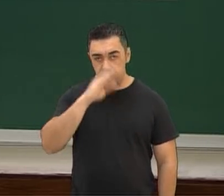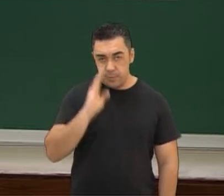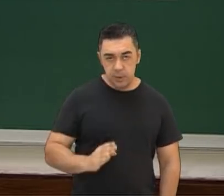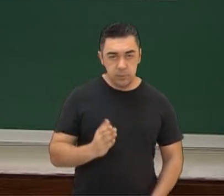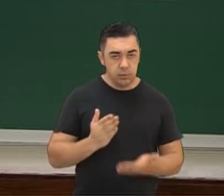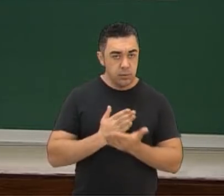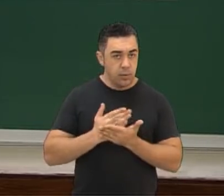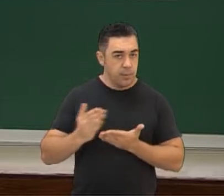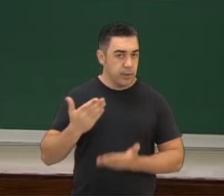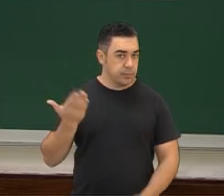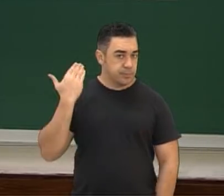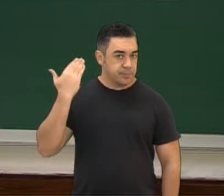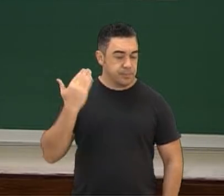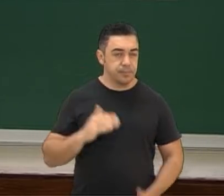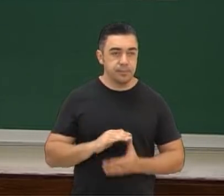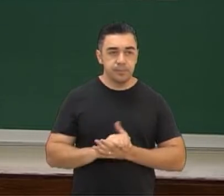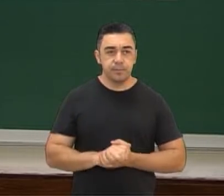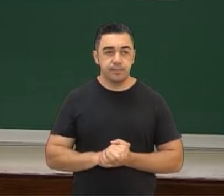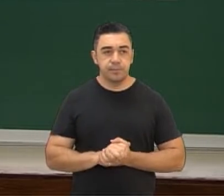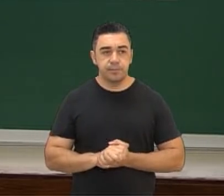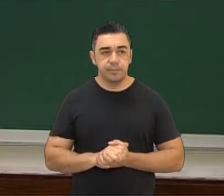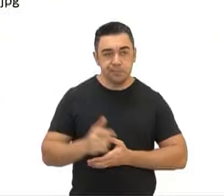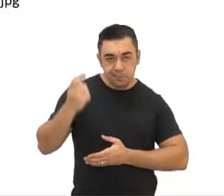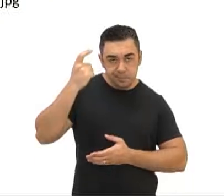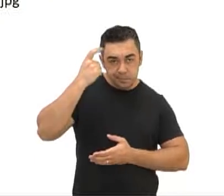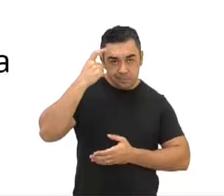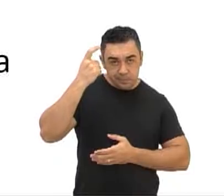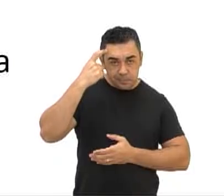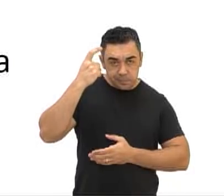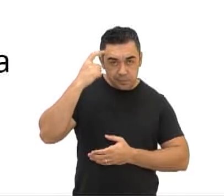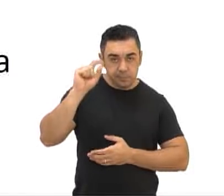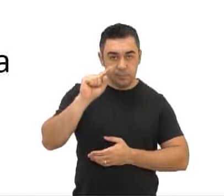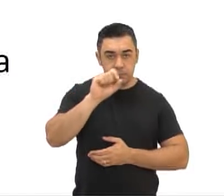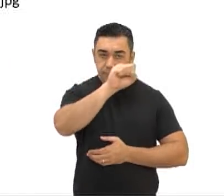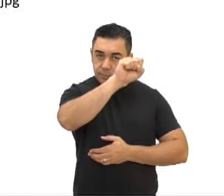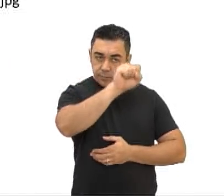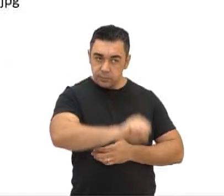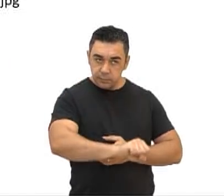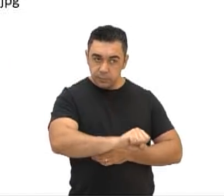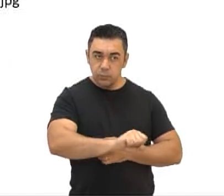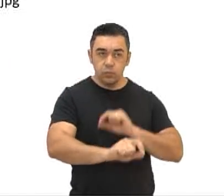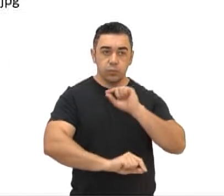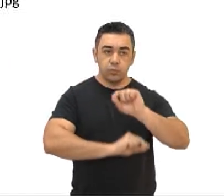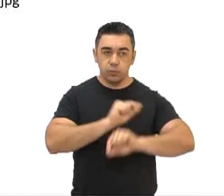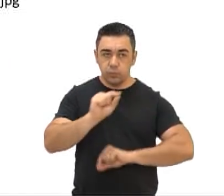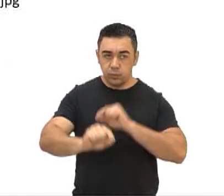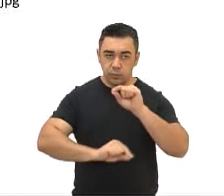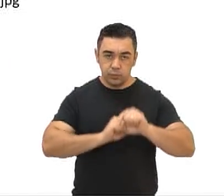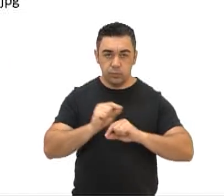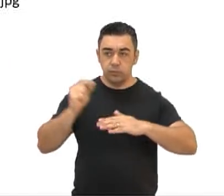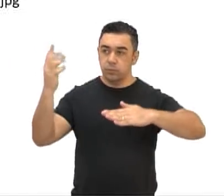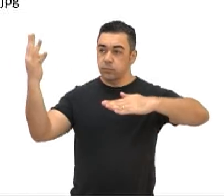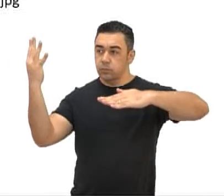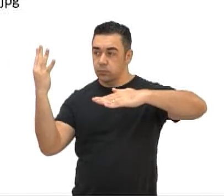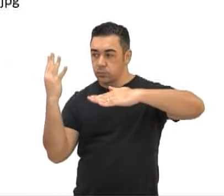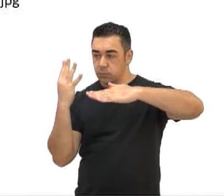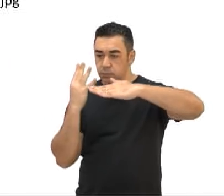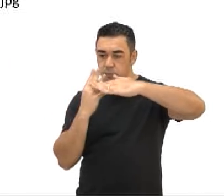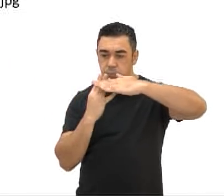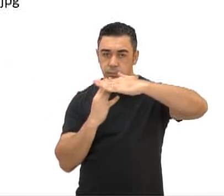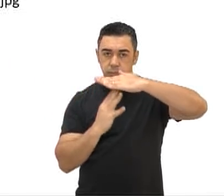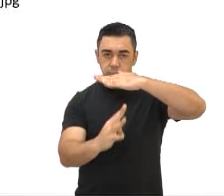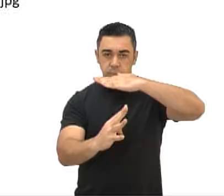o princípio, né? E aí pensando ali na região sul, opa, o que nós vamos ter ali? Em termos